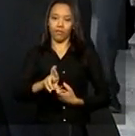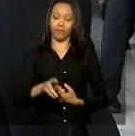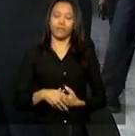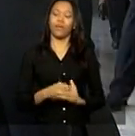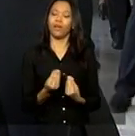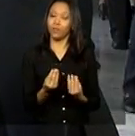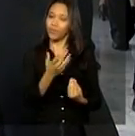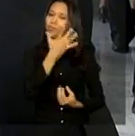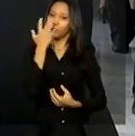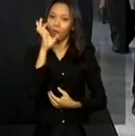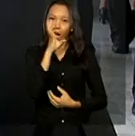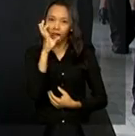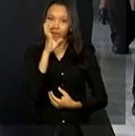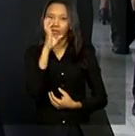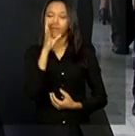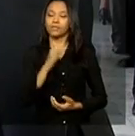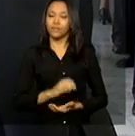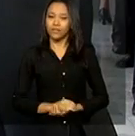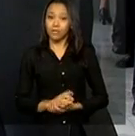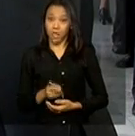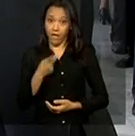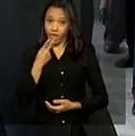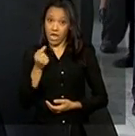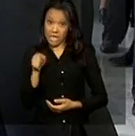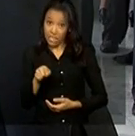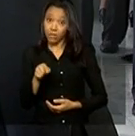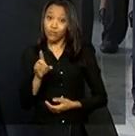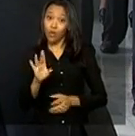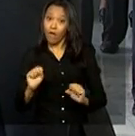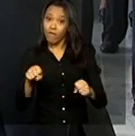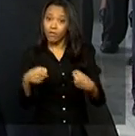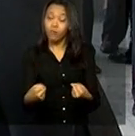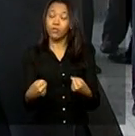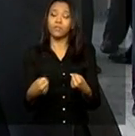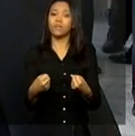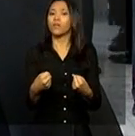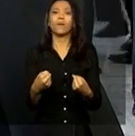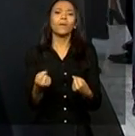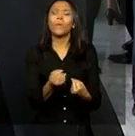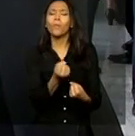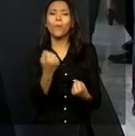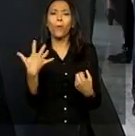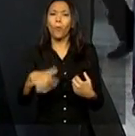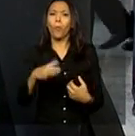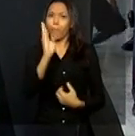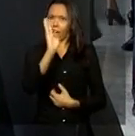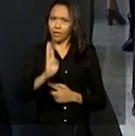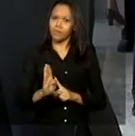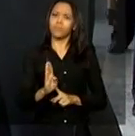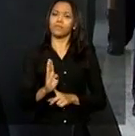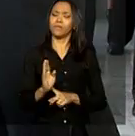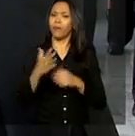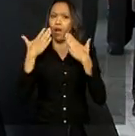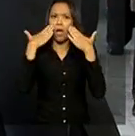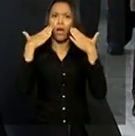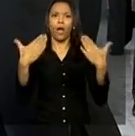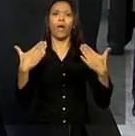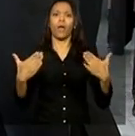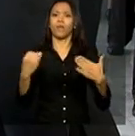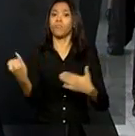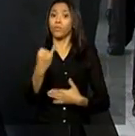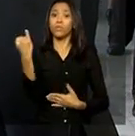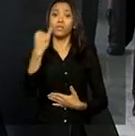gente participando, né? É isso, isso só reforça, né, em alguma medida, o quanto que o Brasil tem se tornado um ator protagonístico nas